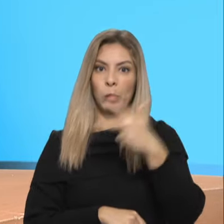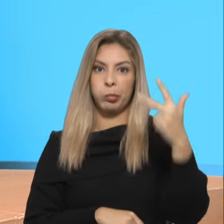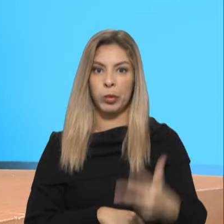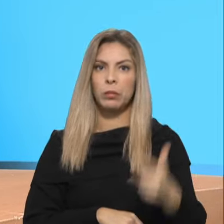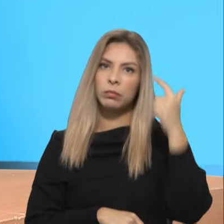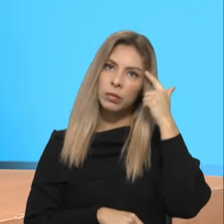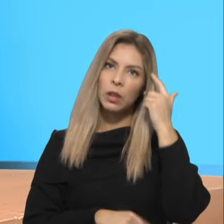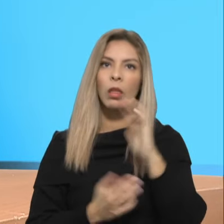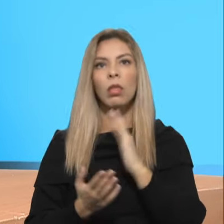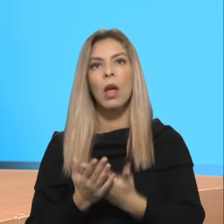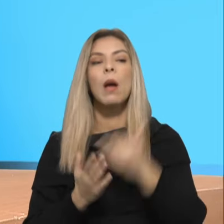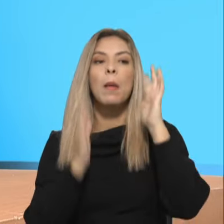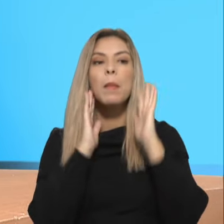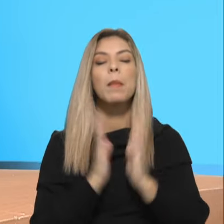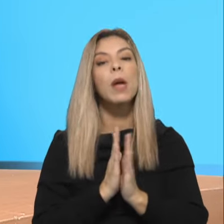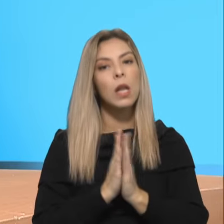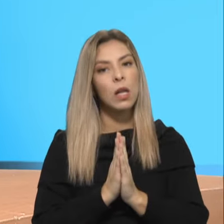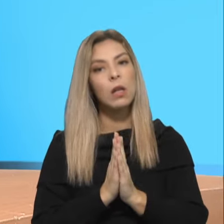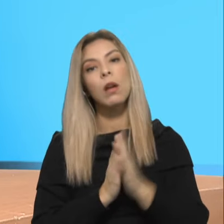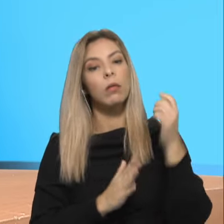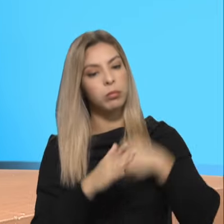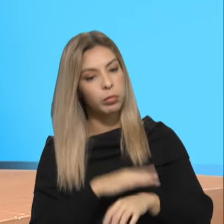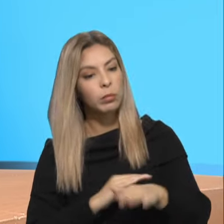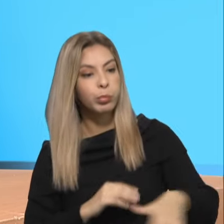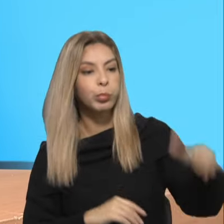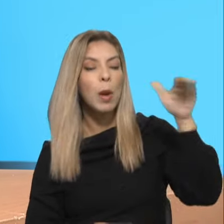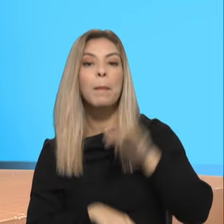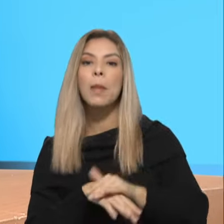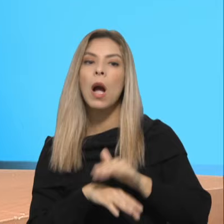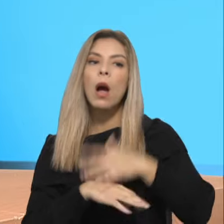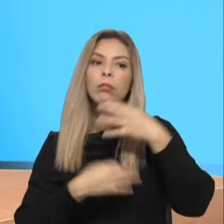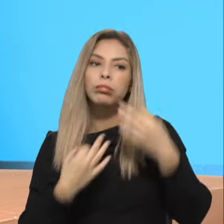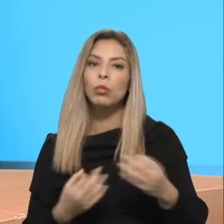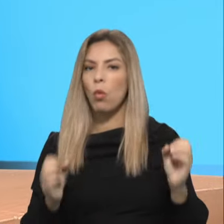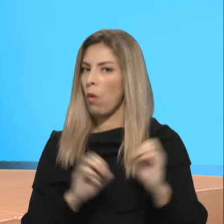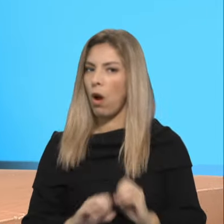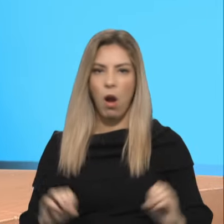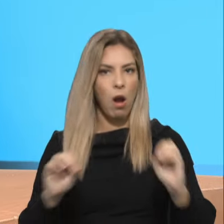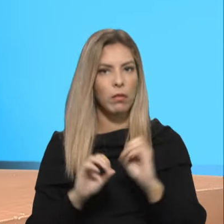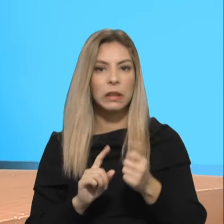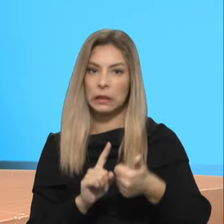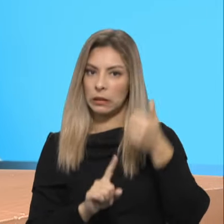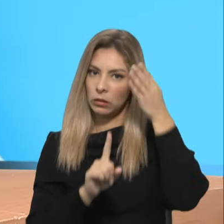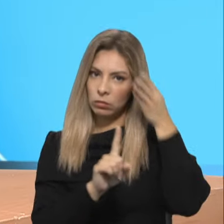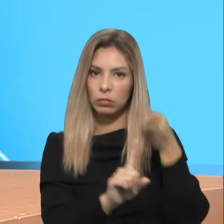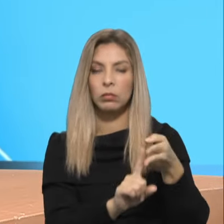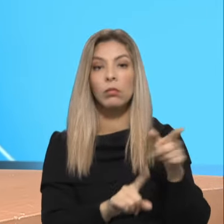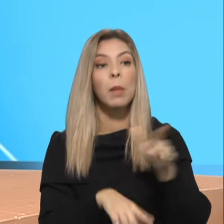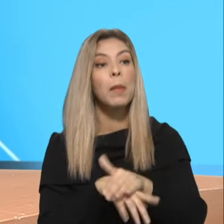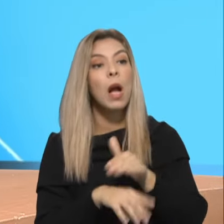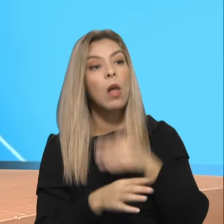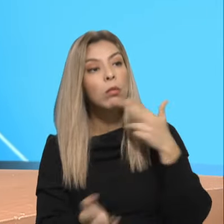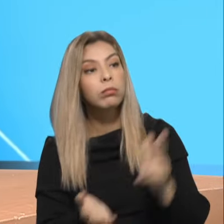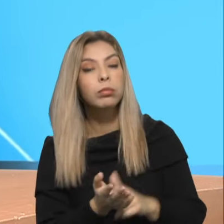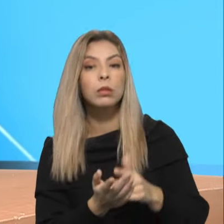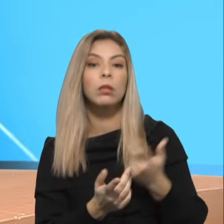paulatinamente a dizer isto. Maria nasceu sem pecado original. Este é que é, no fundo, o centro da questão, mas não tem pecado original por causa